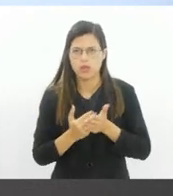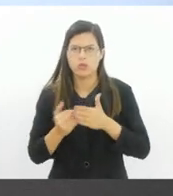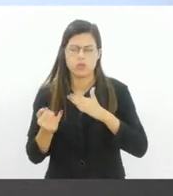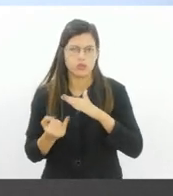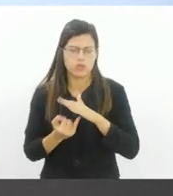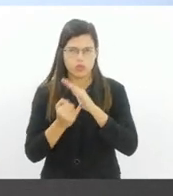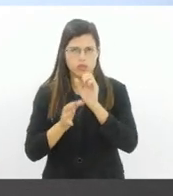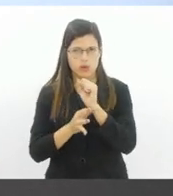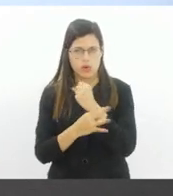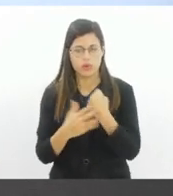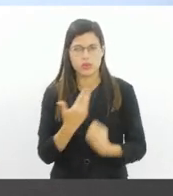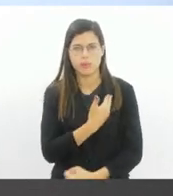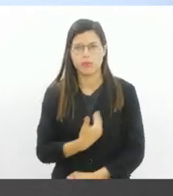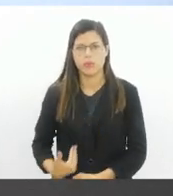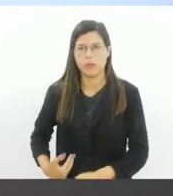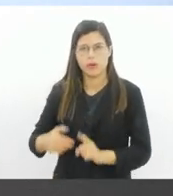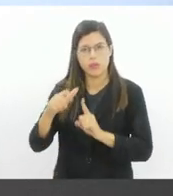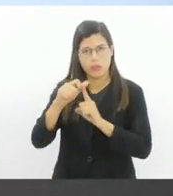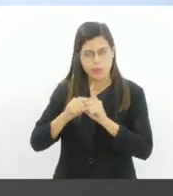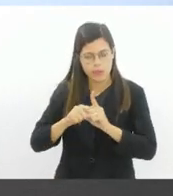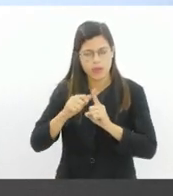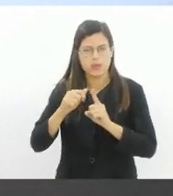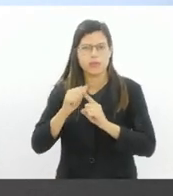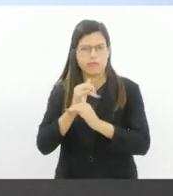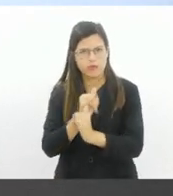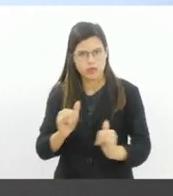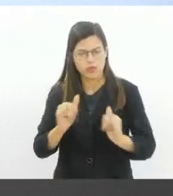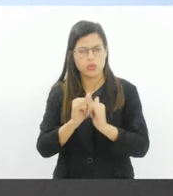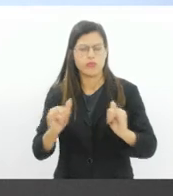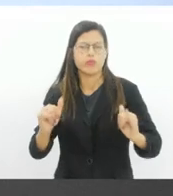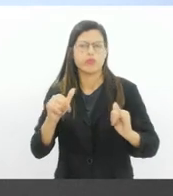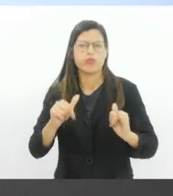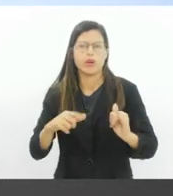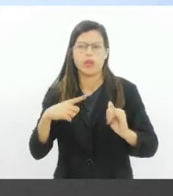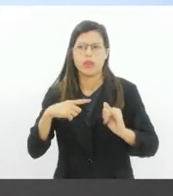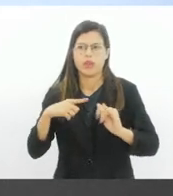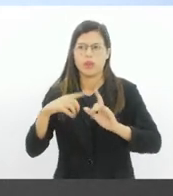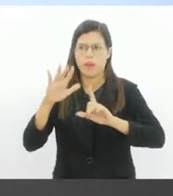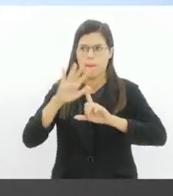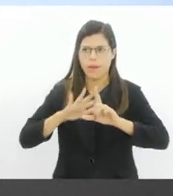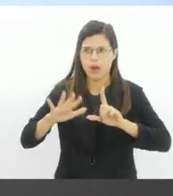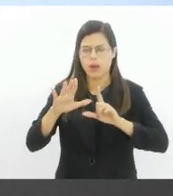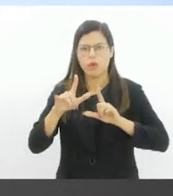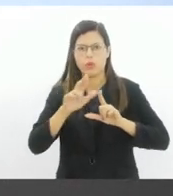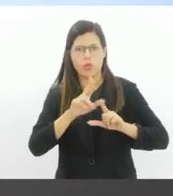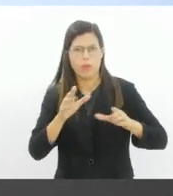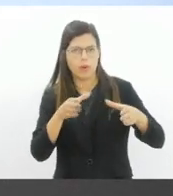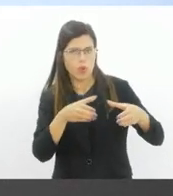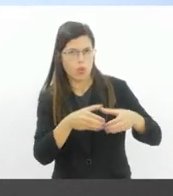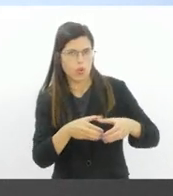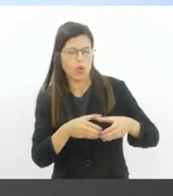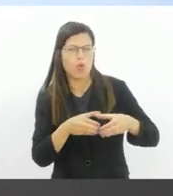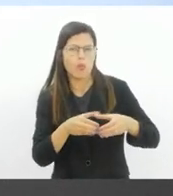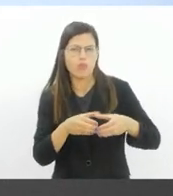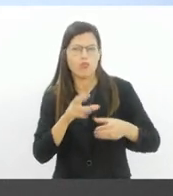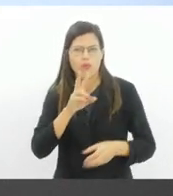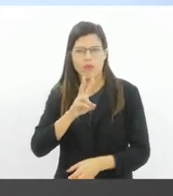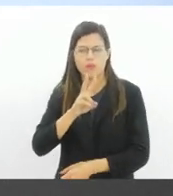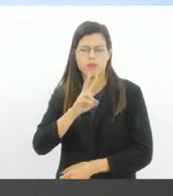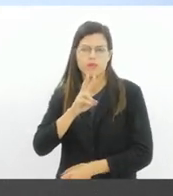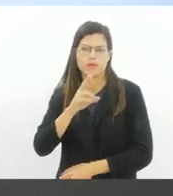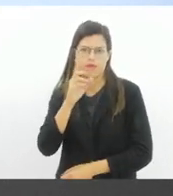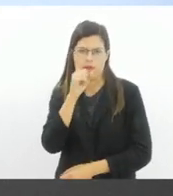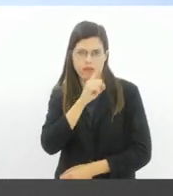Segurança Pública. Então, mensalmente, a gente divulga os dados. Nós temos um painel que se chama Grupos Vulneráveis, onde a gente consegue